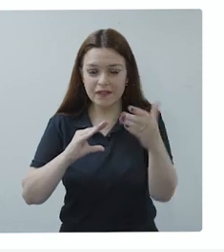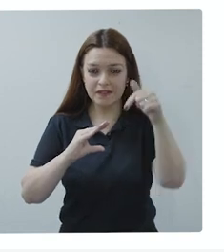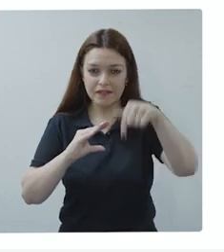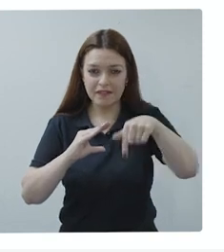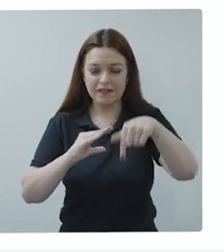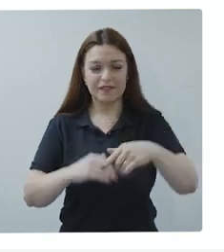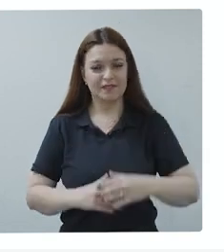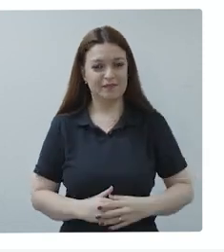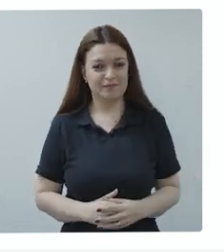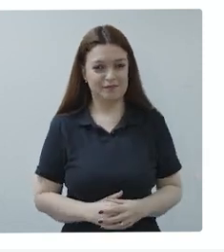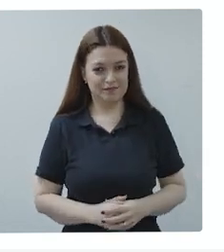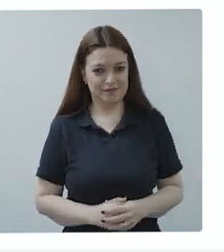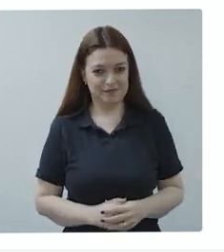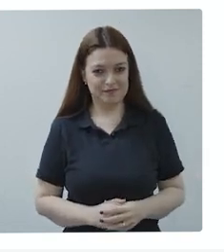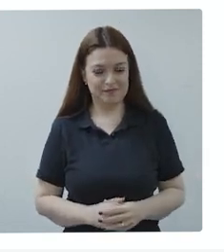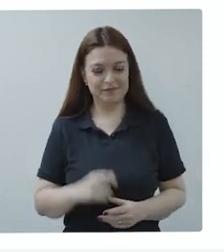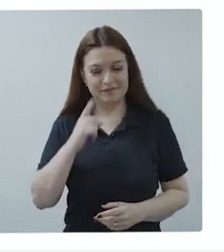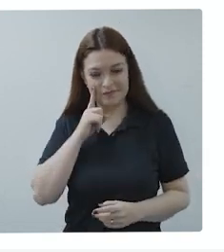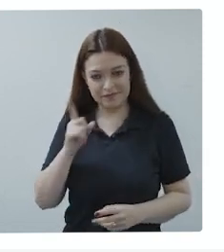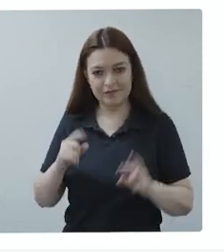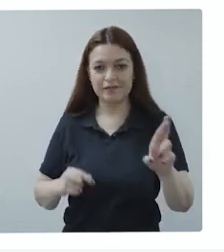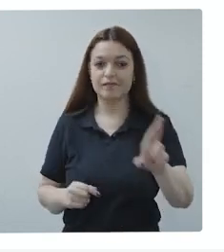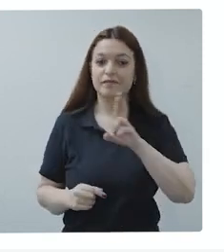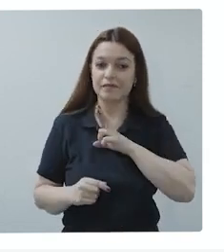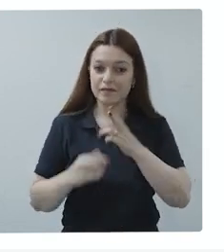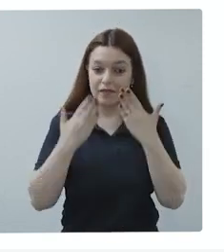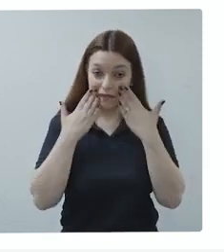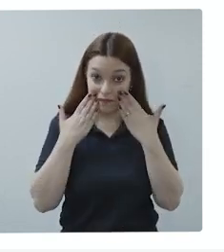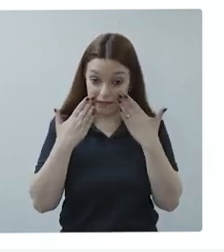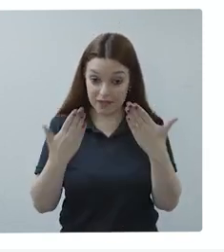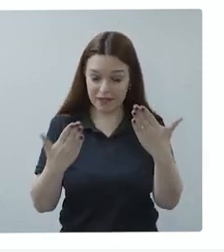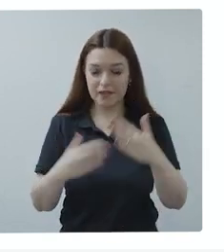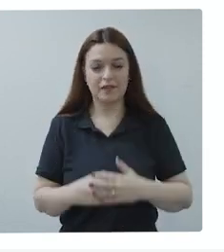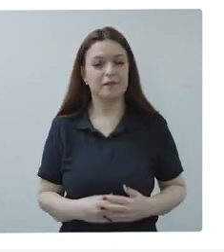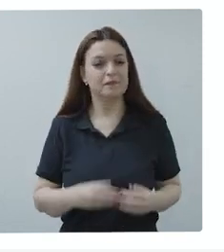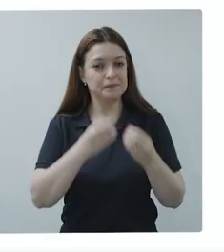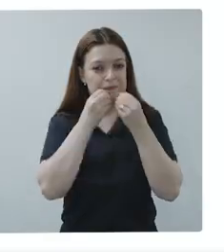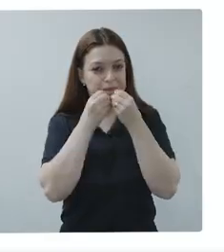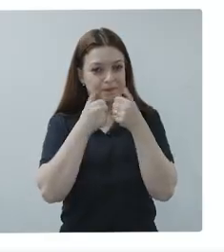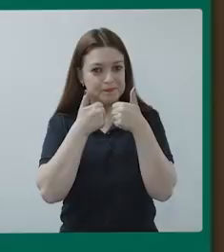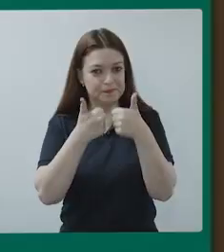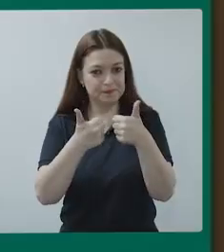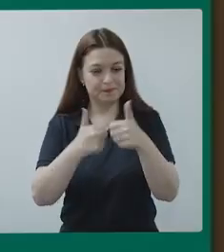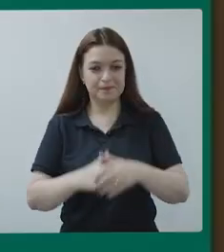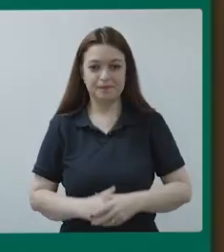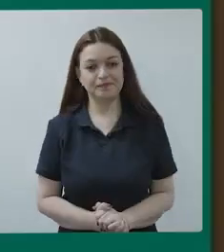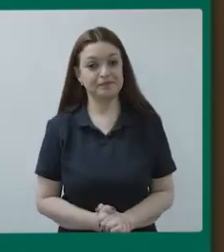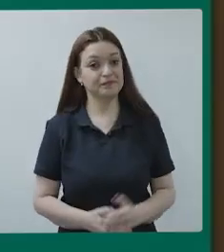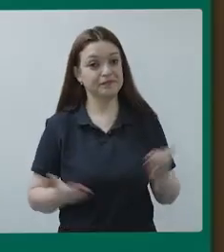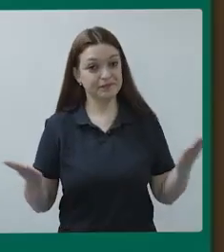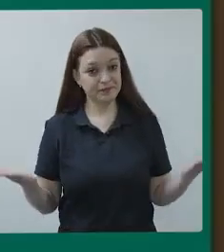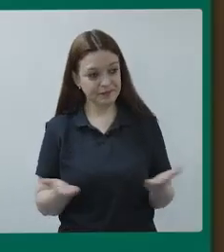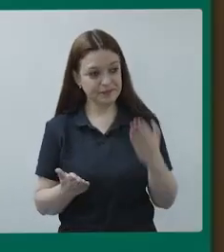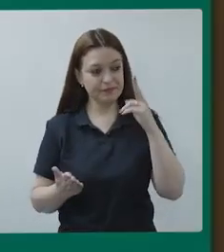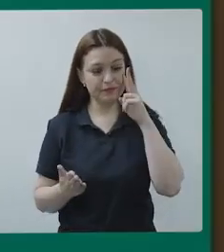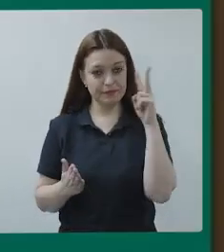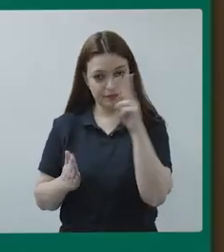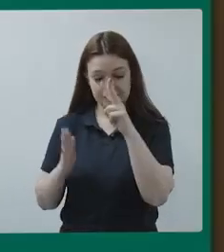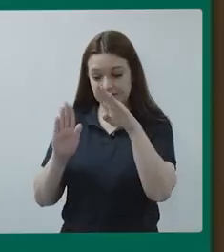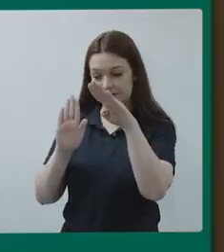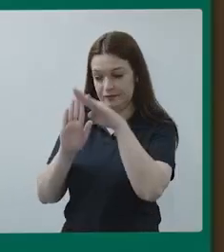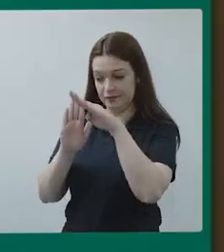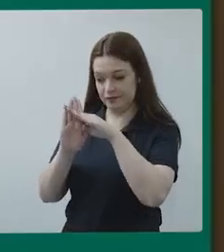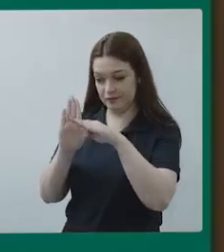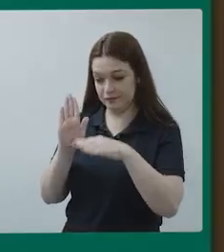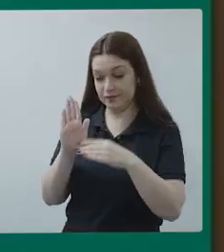frente! Na frente. Muito bem. E agora chegou a hora da nossa